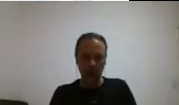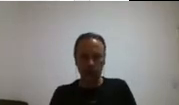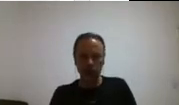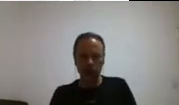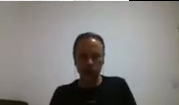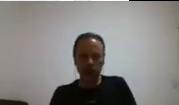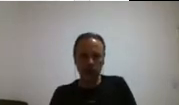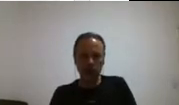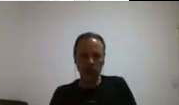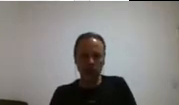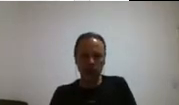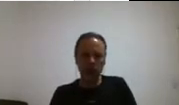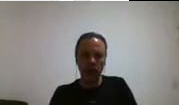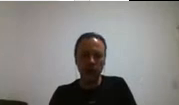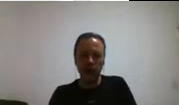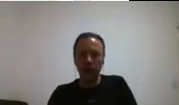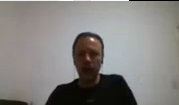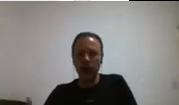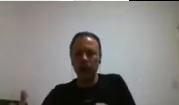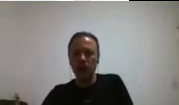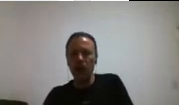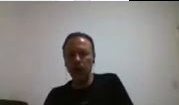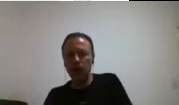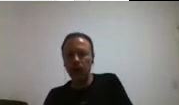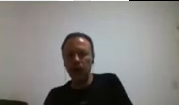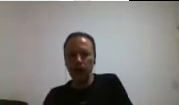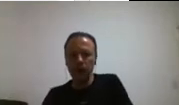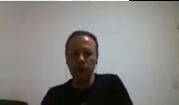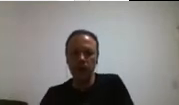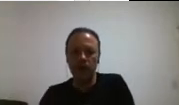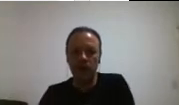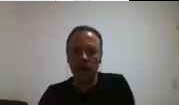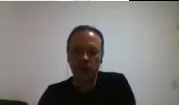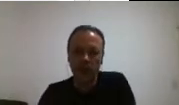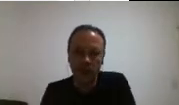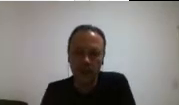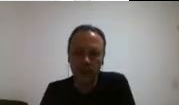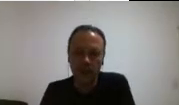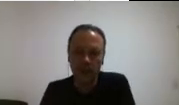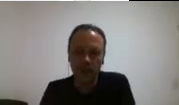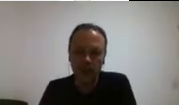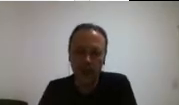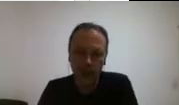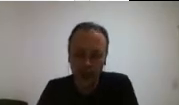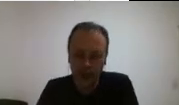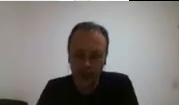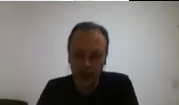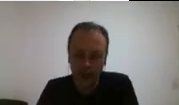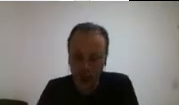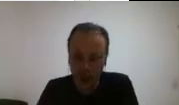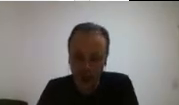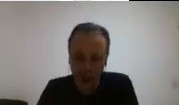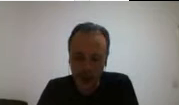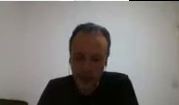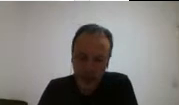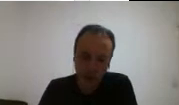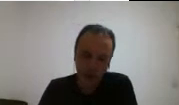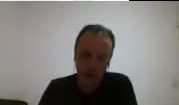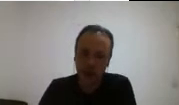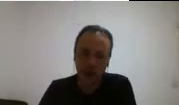mas enfim, mas só os mais importantes. Por quê? Na lógica, eu começo a já tratar de uma maneira mais,